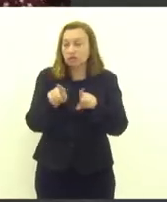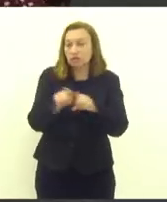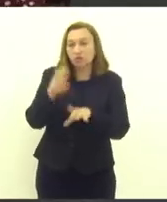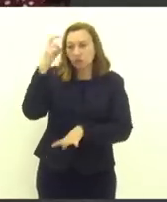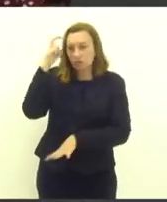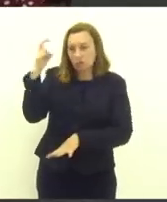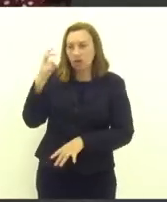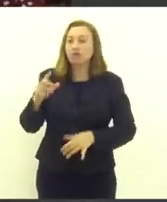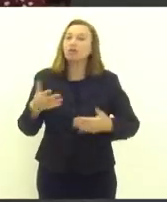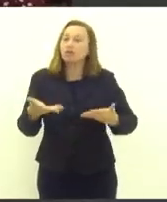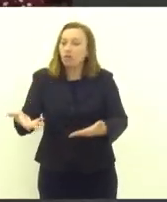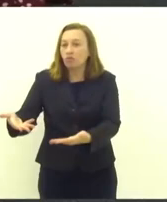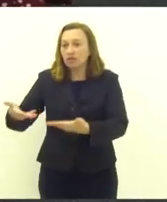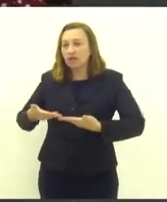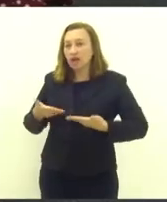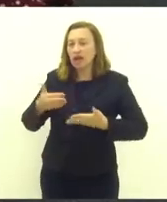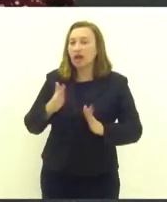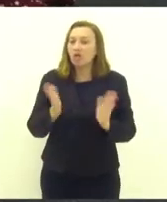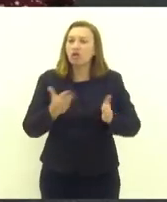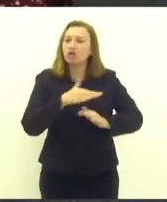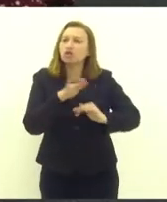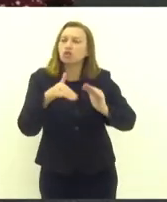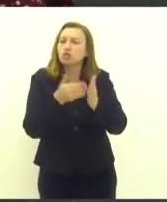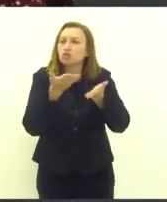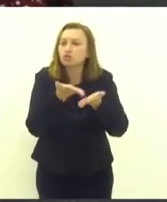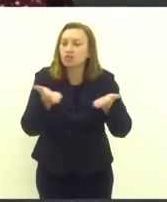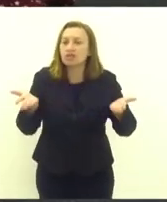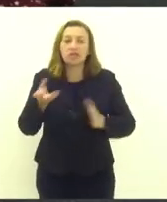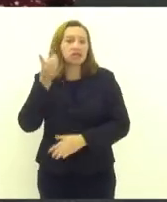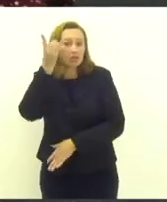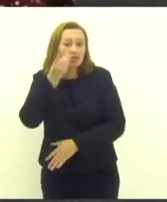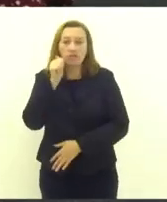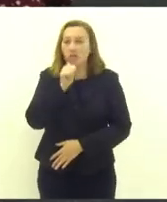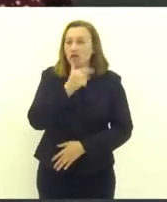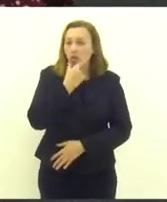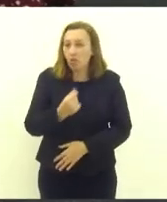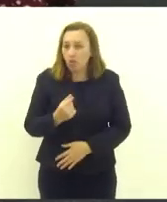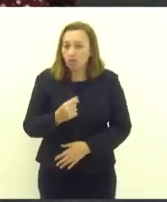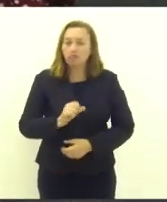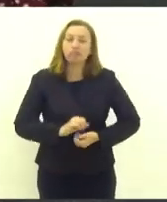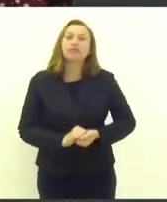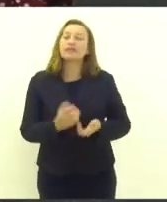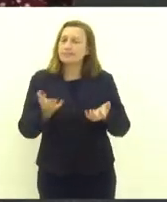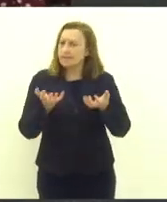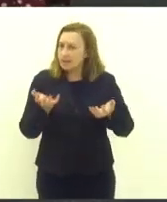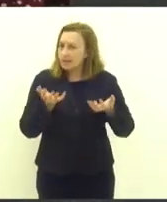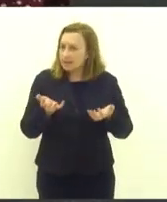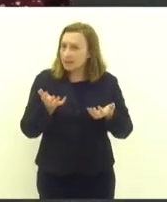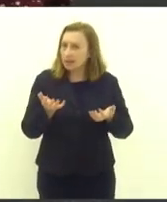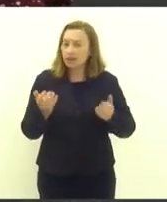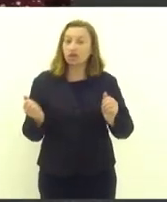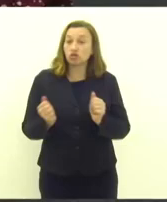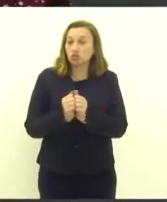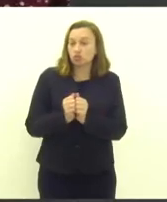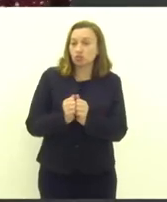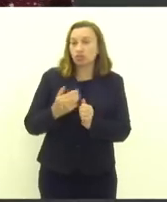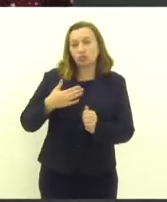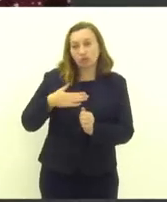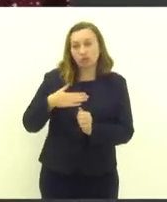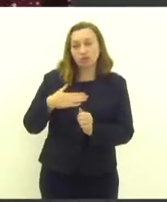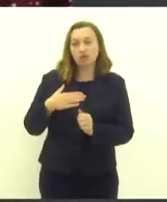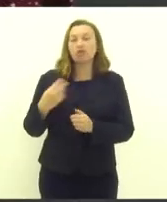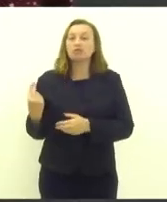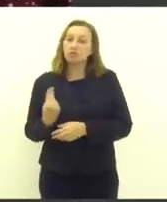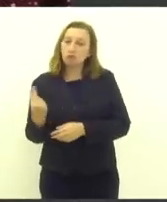aproveito aqui agora para convidar a todos e a todas deputados e deputados para que se quiserem estar comigo nessa serem